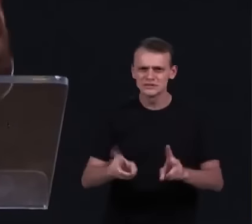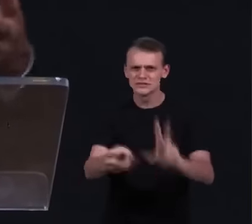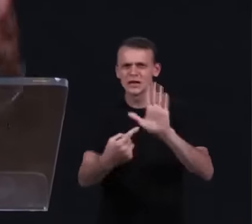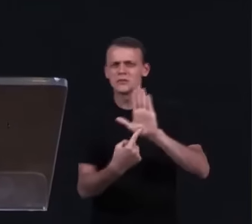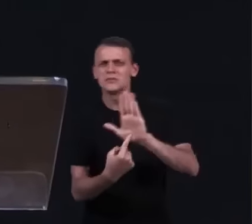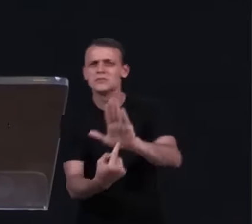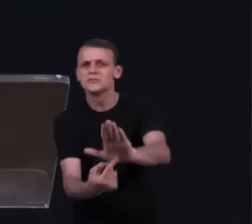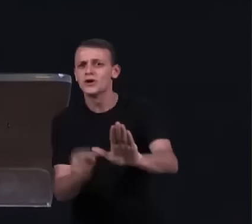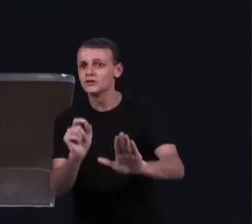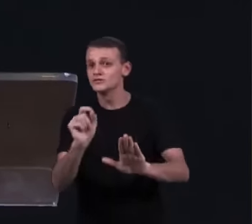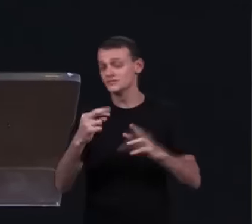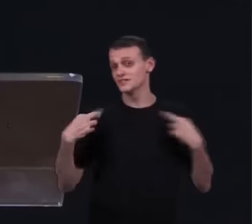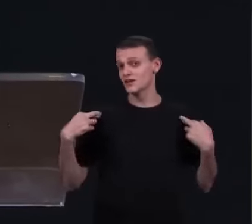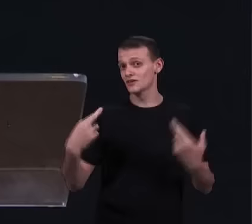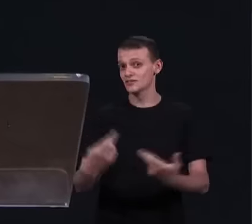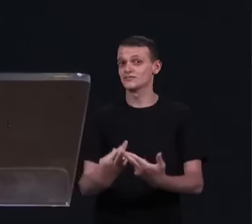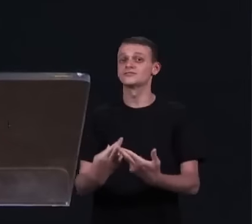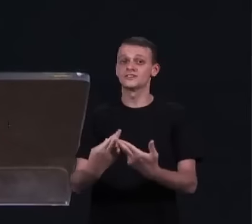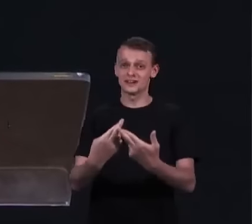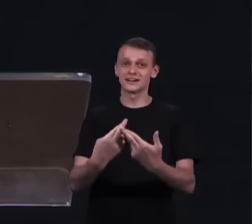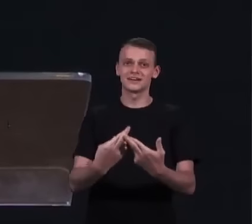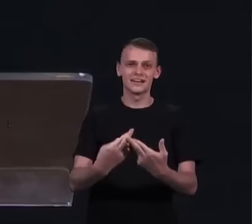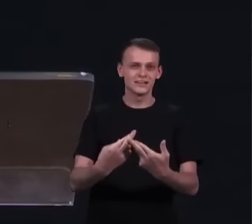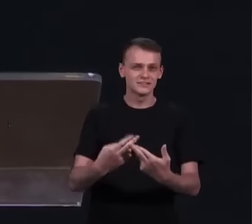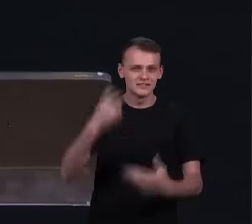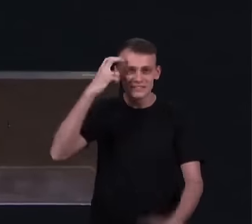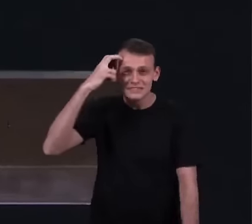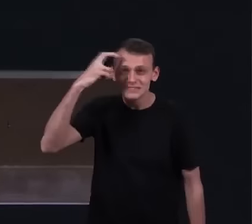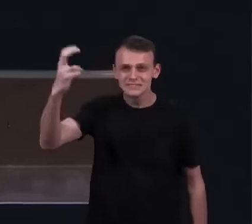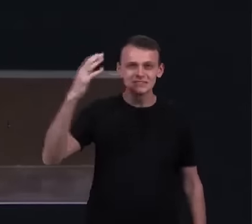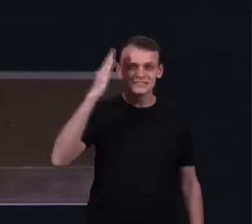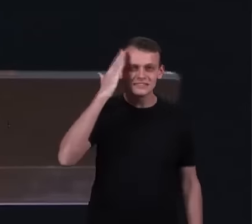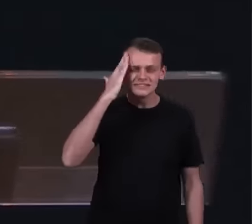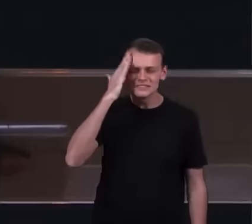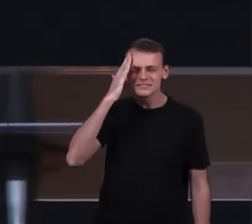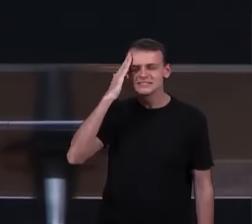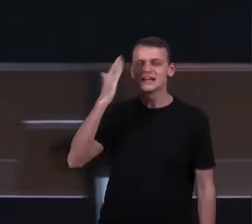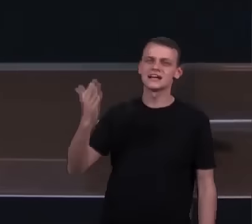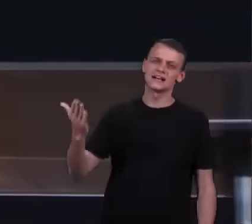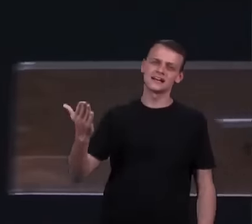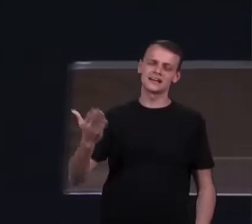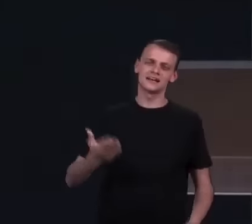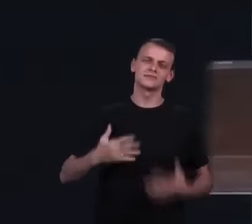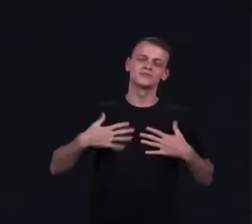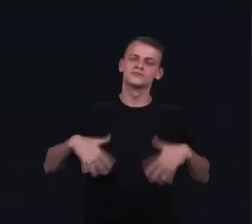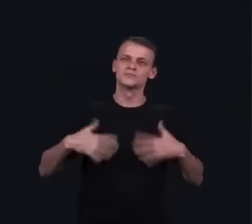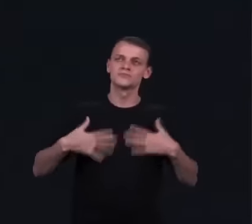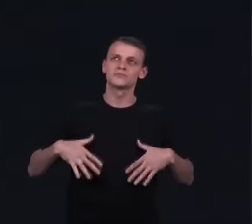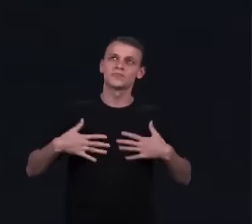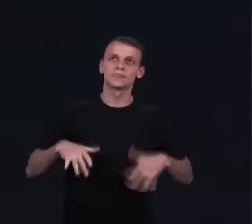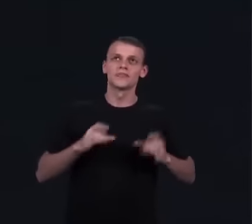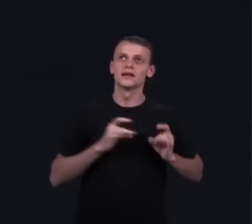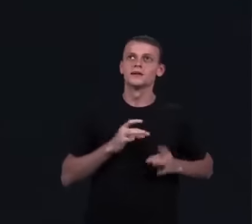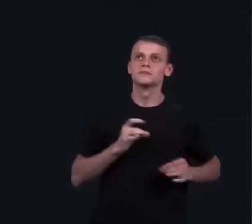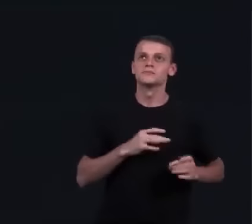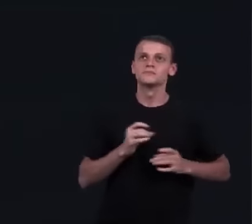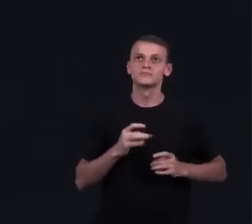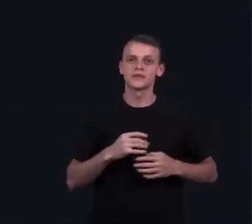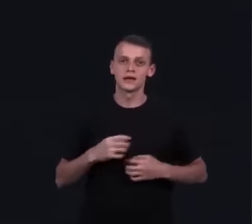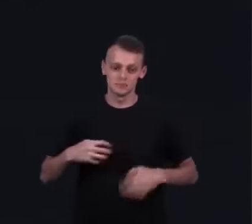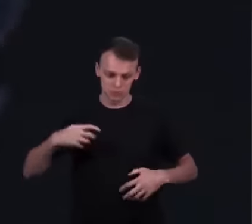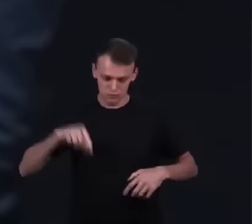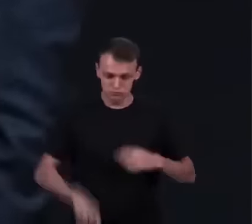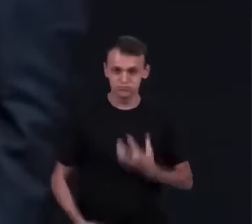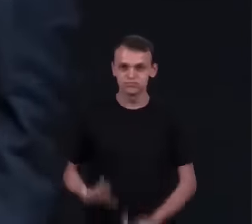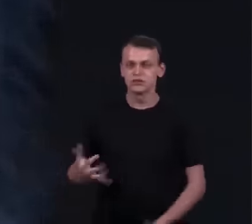trazemos a evidência o reino que estamos mais conscientes. Há pessoas tão conscientes com as trevas, há pessoas tão